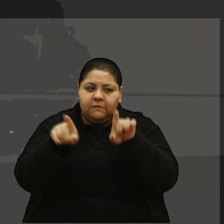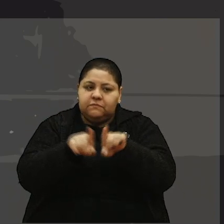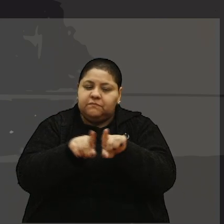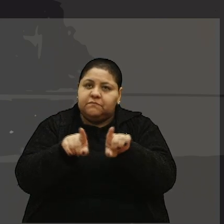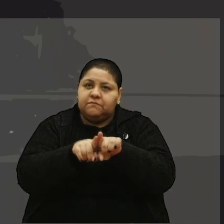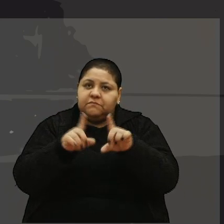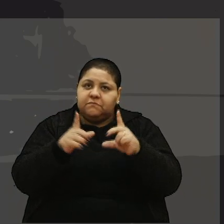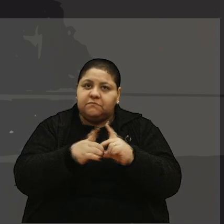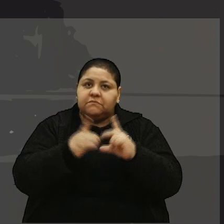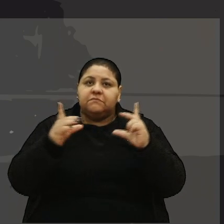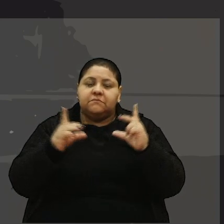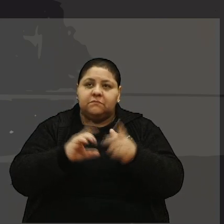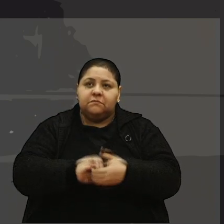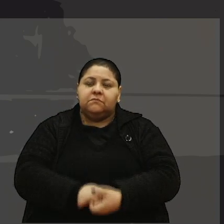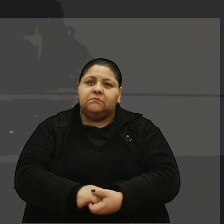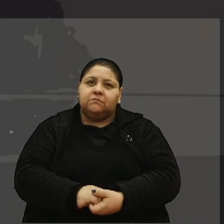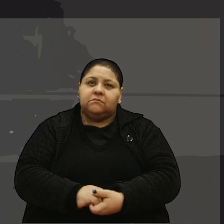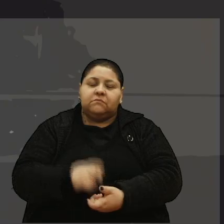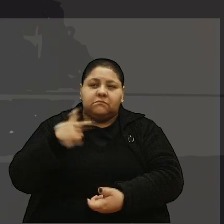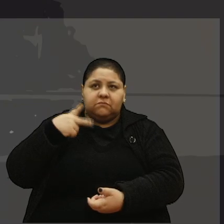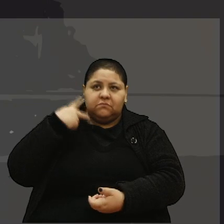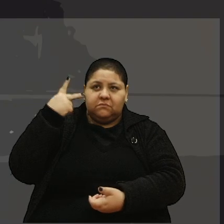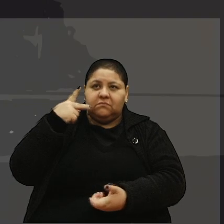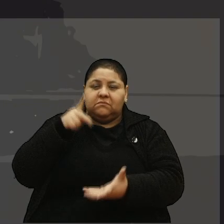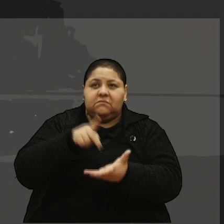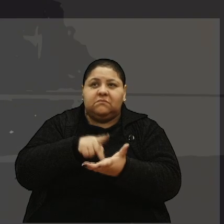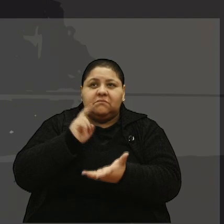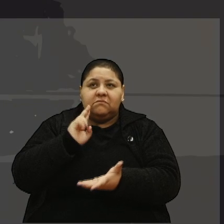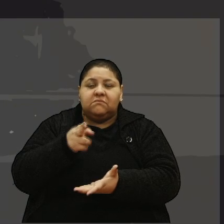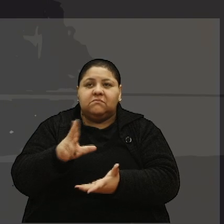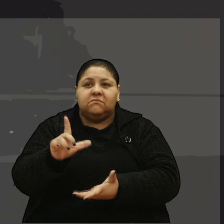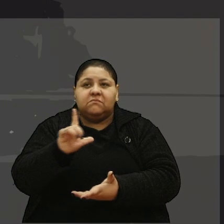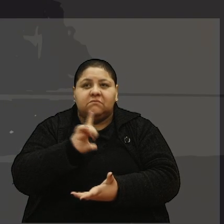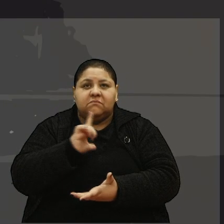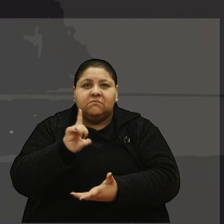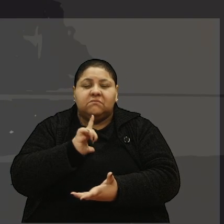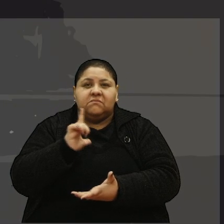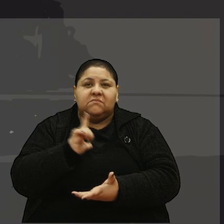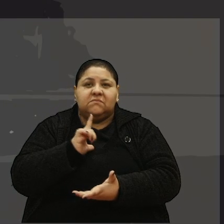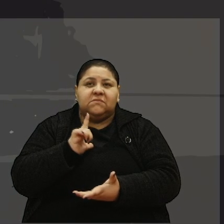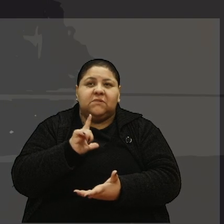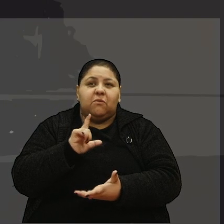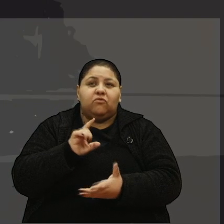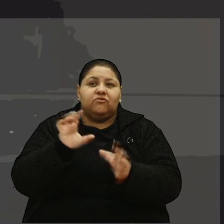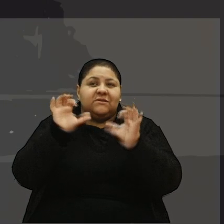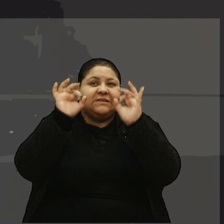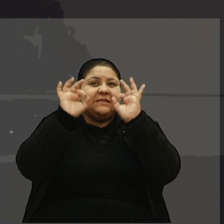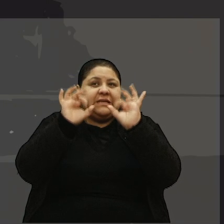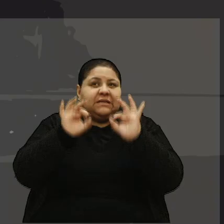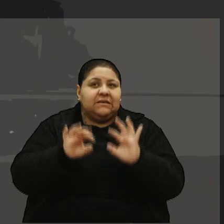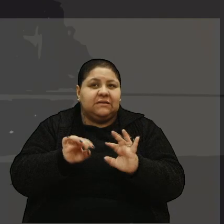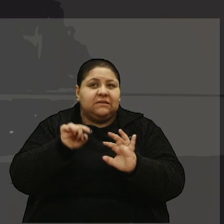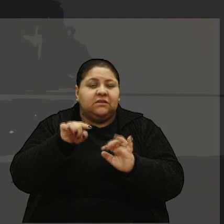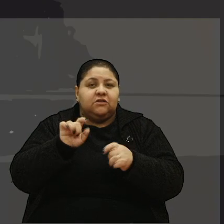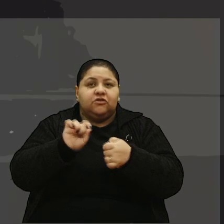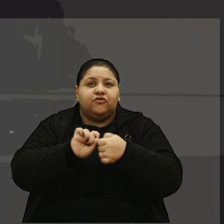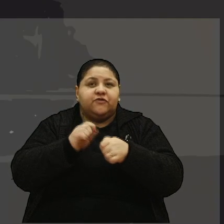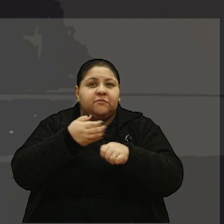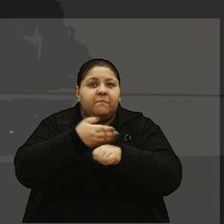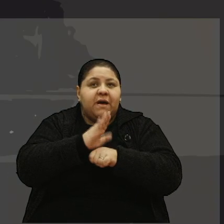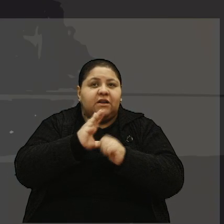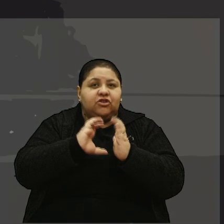da democracia. A política, na verdade, ela sempre tem alguns contrapontos, E isso faz parte da